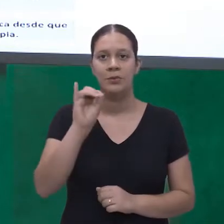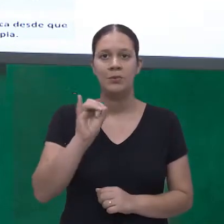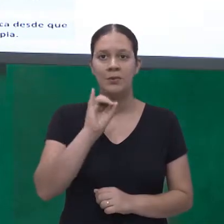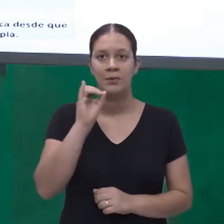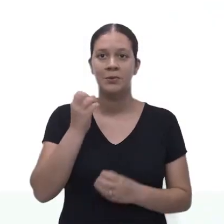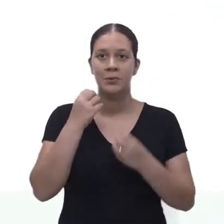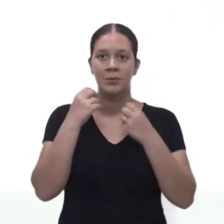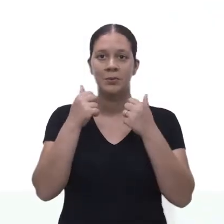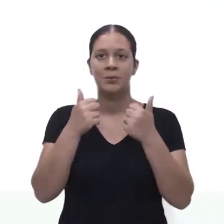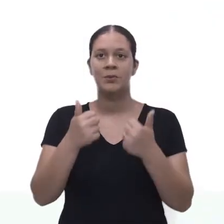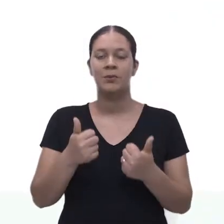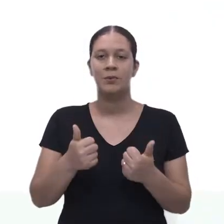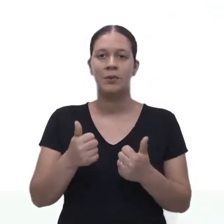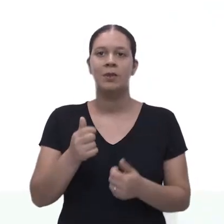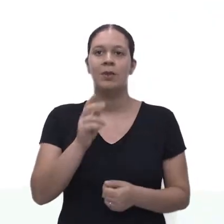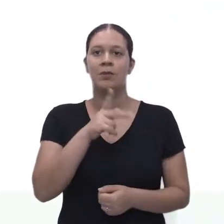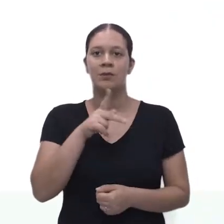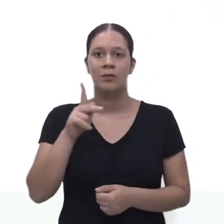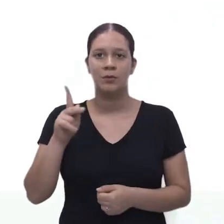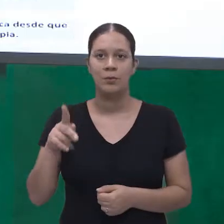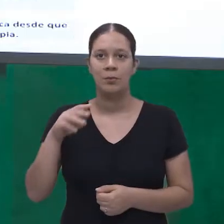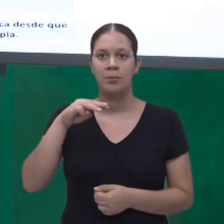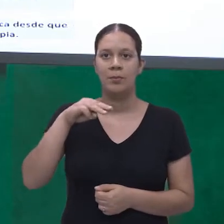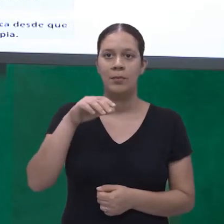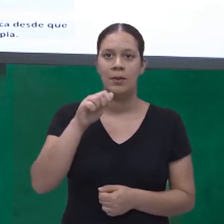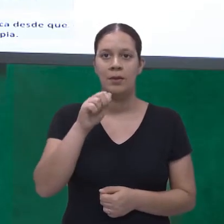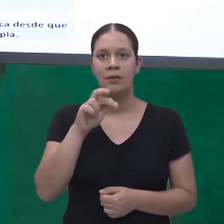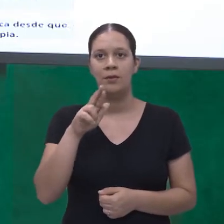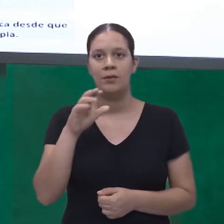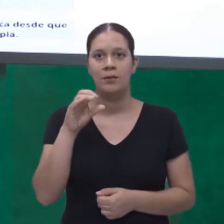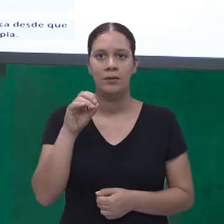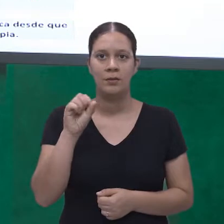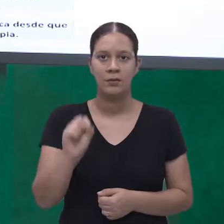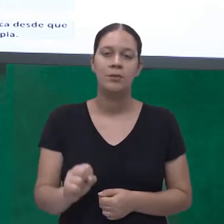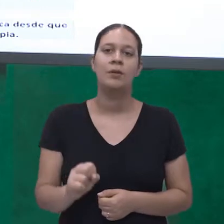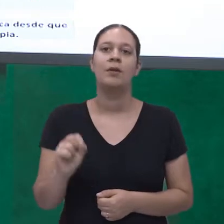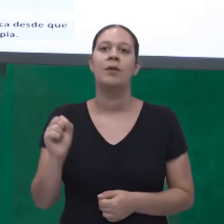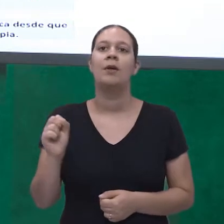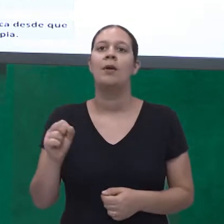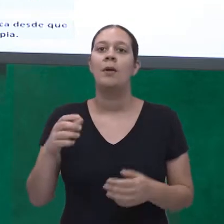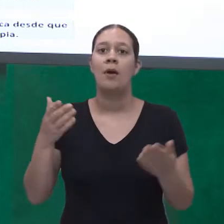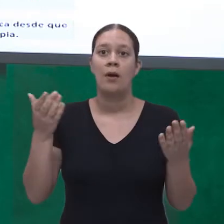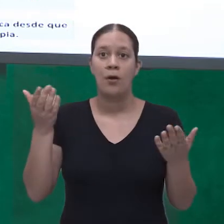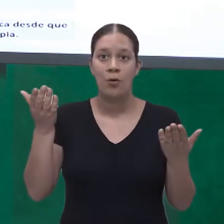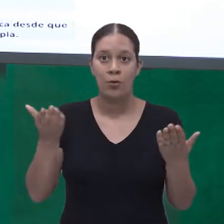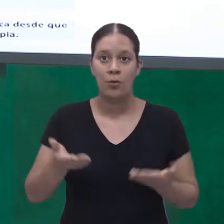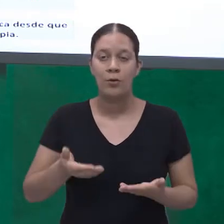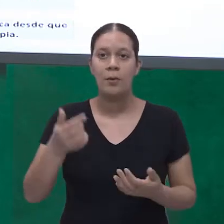pessoal, tudo bem? Professor Marco Aurélio. Vamos para mais uma aula de